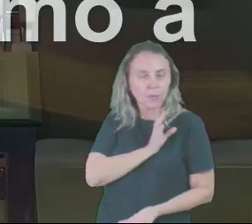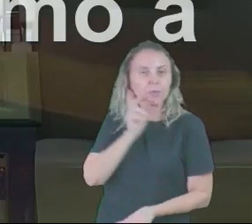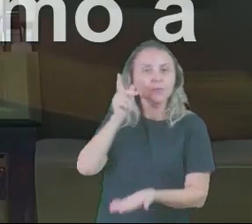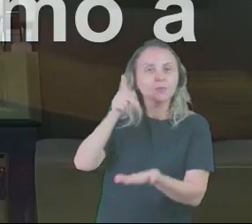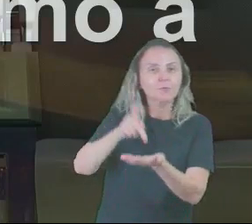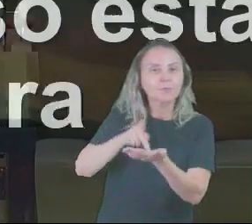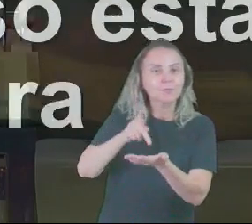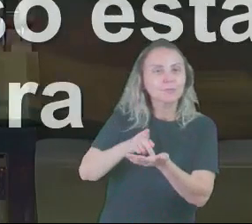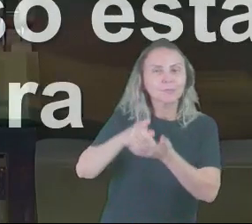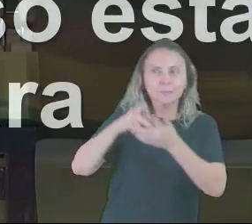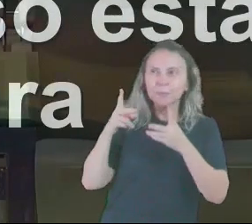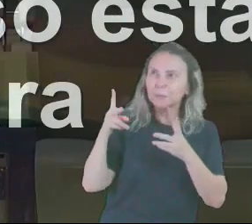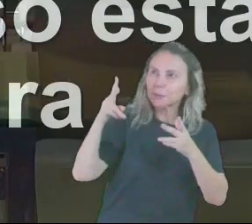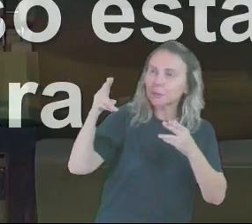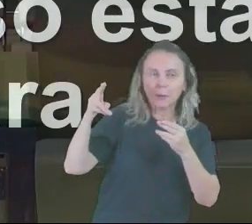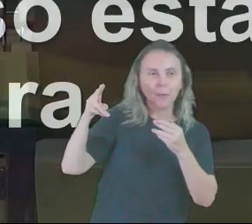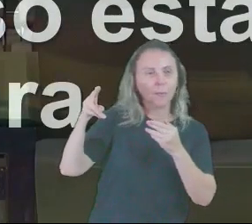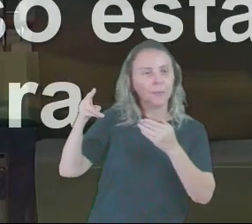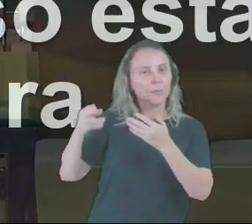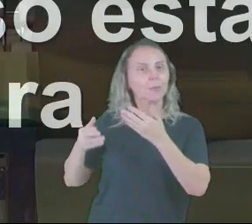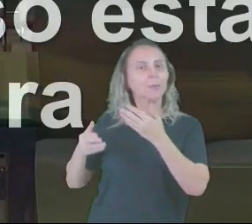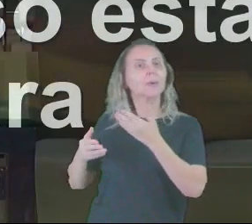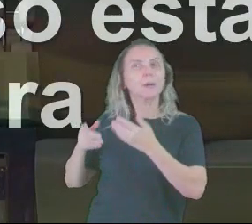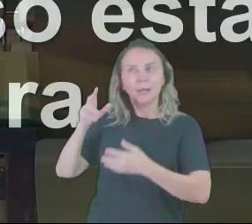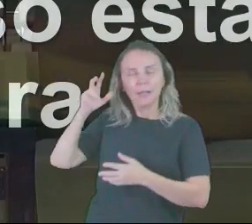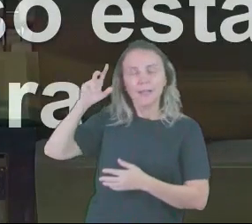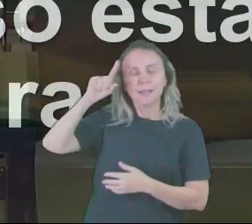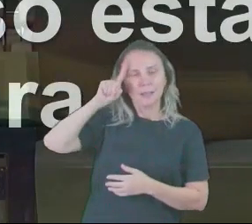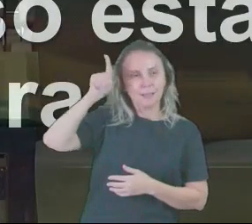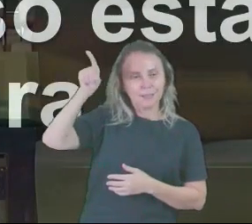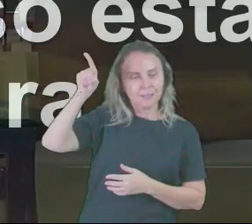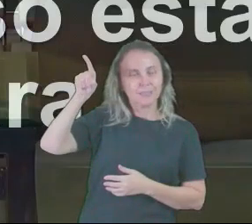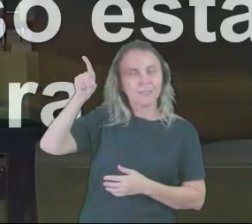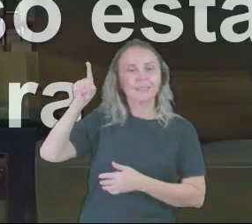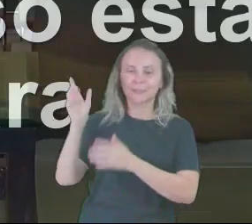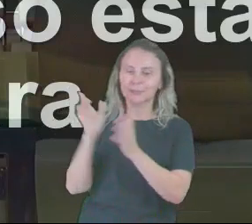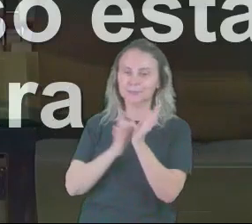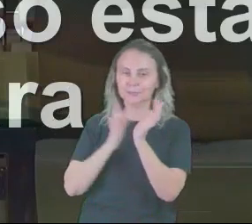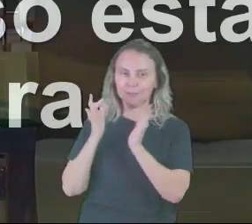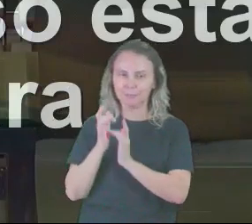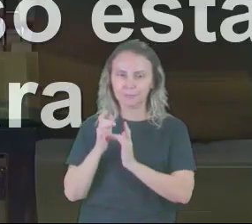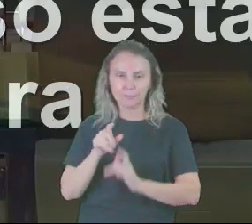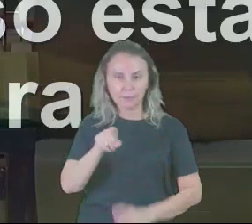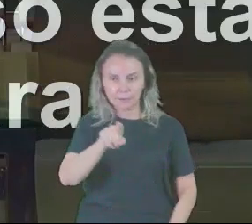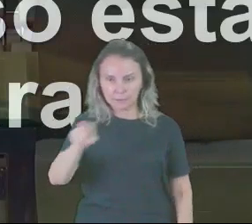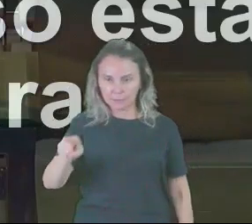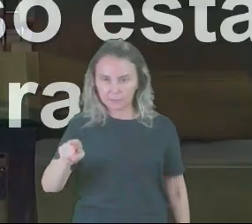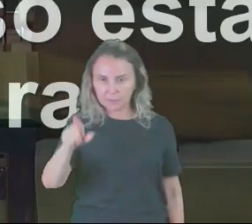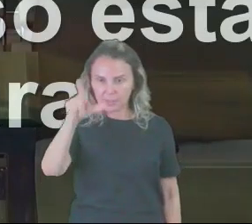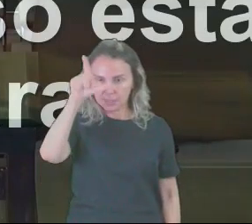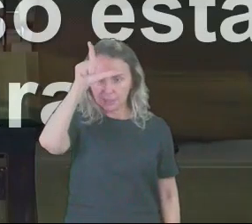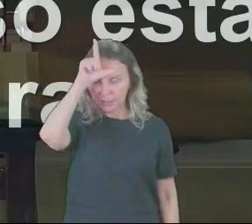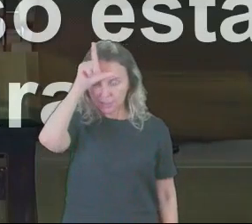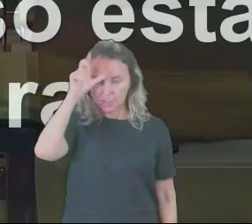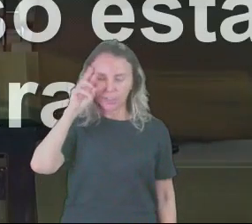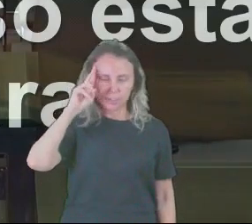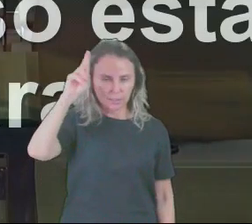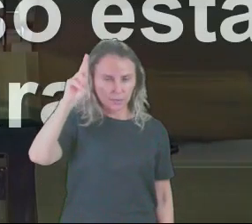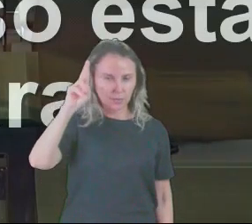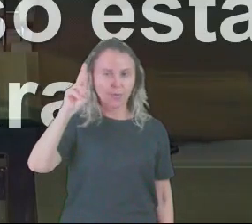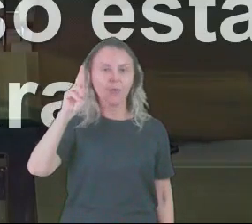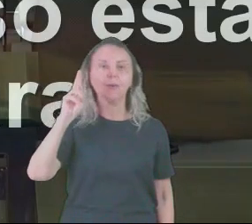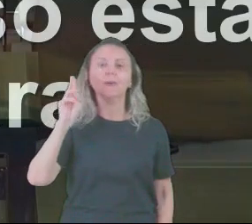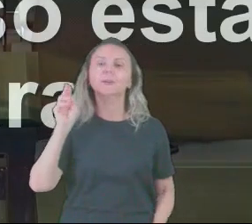com uma Cristo e vós senhores fazei o mesmo para com eles Deixando